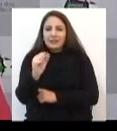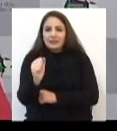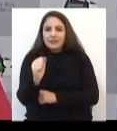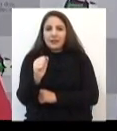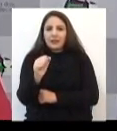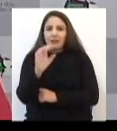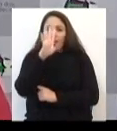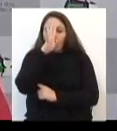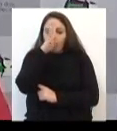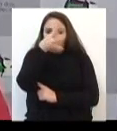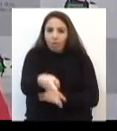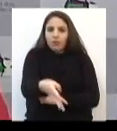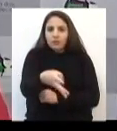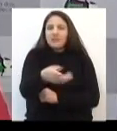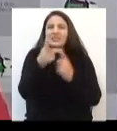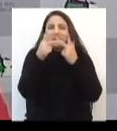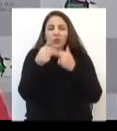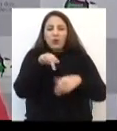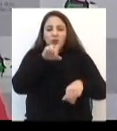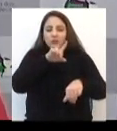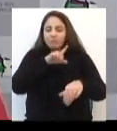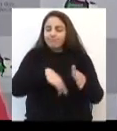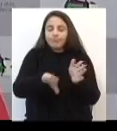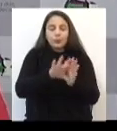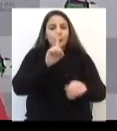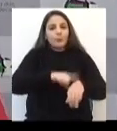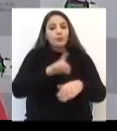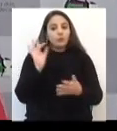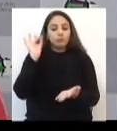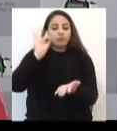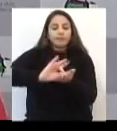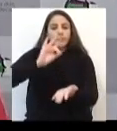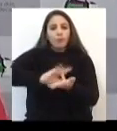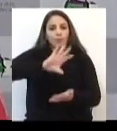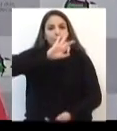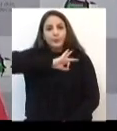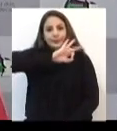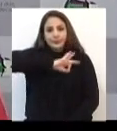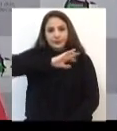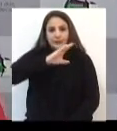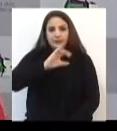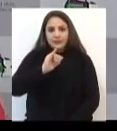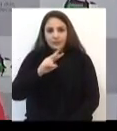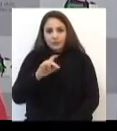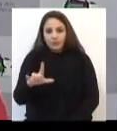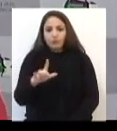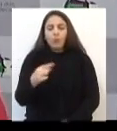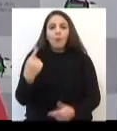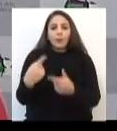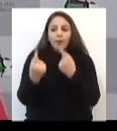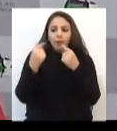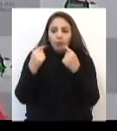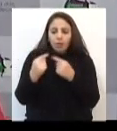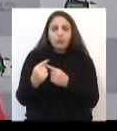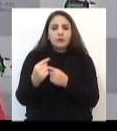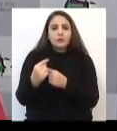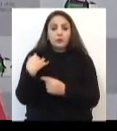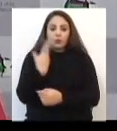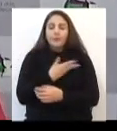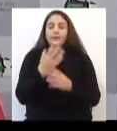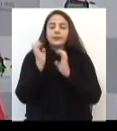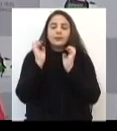e chegou a um ponto a qual nós oficializamos isso para a Polícia Civil através de uma denúncia e nós esperamos que a Polícia